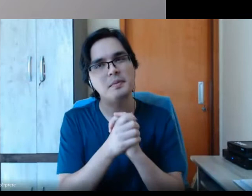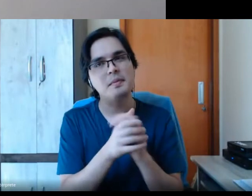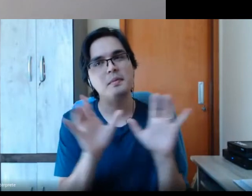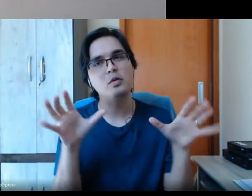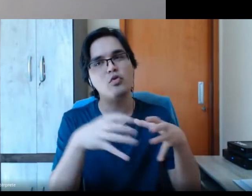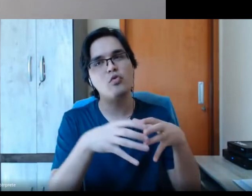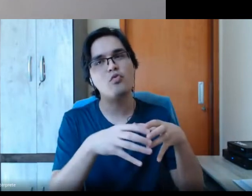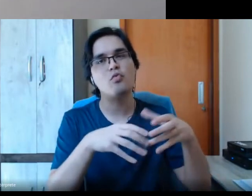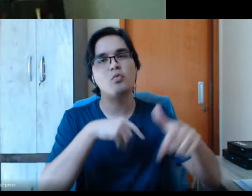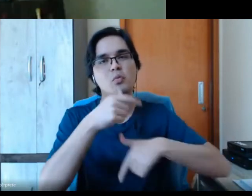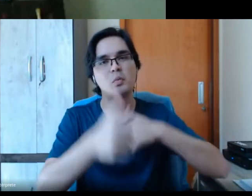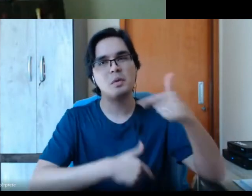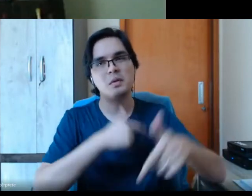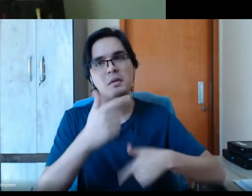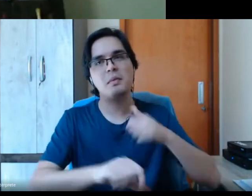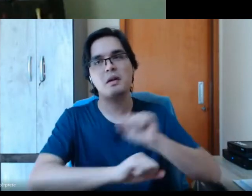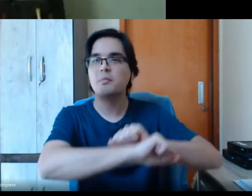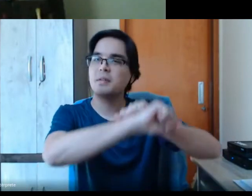melhor.